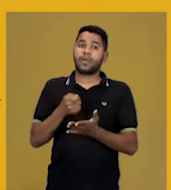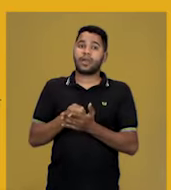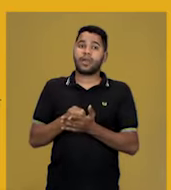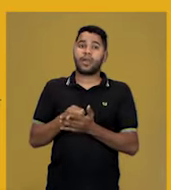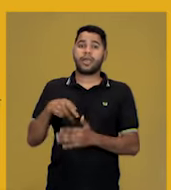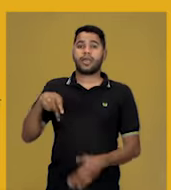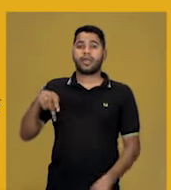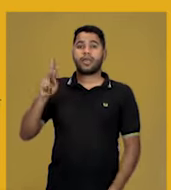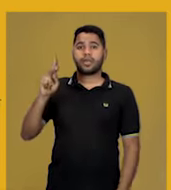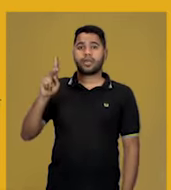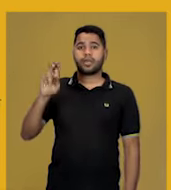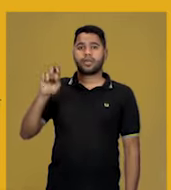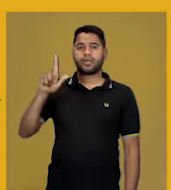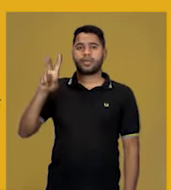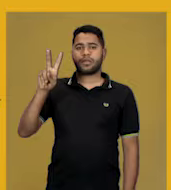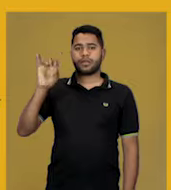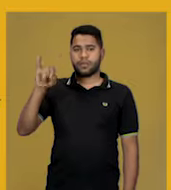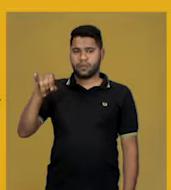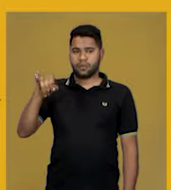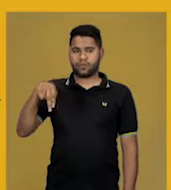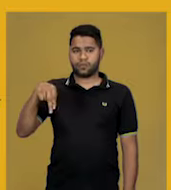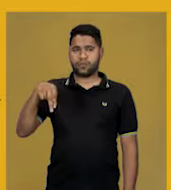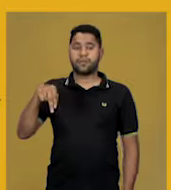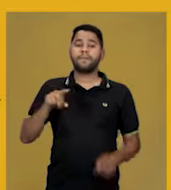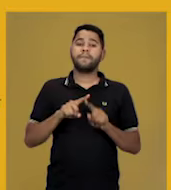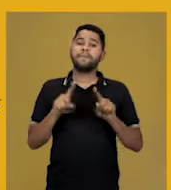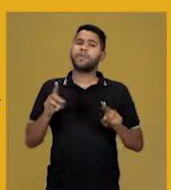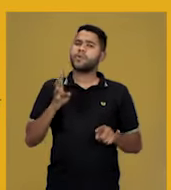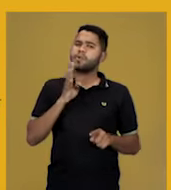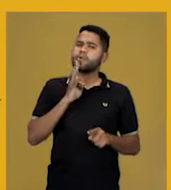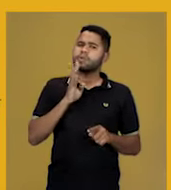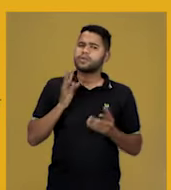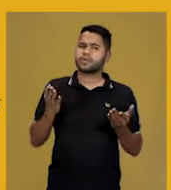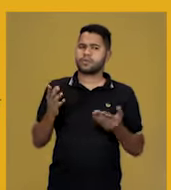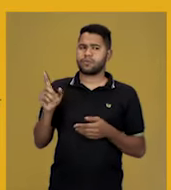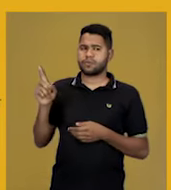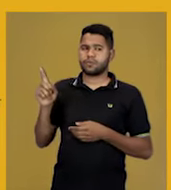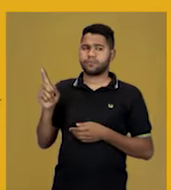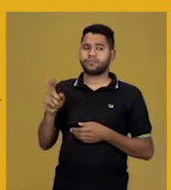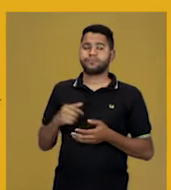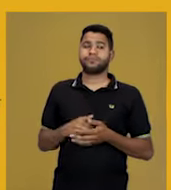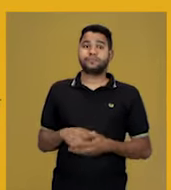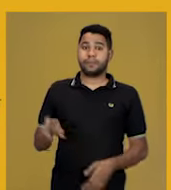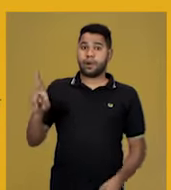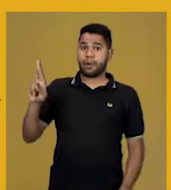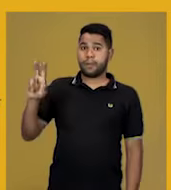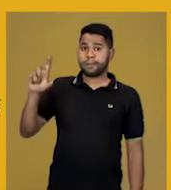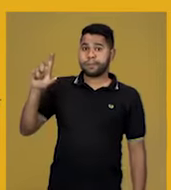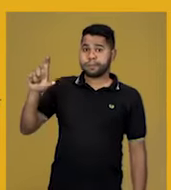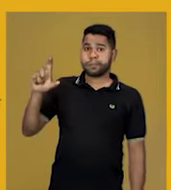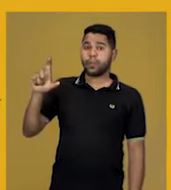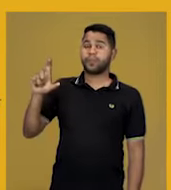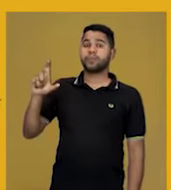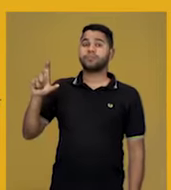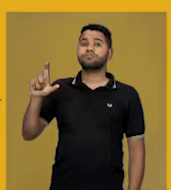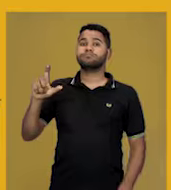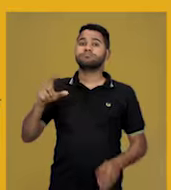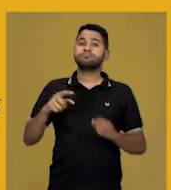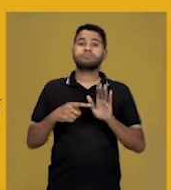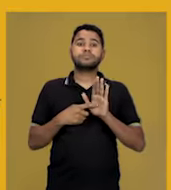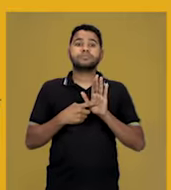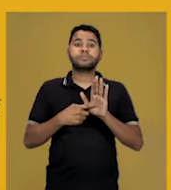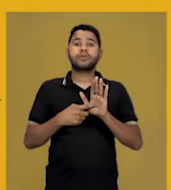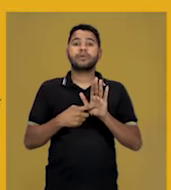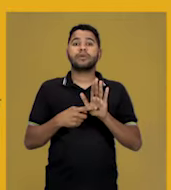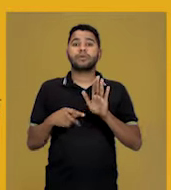Kelvin, tá bom? Agora, vamos conhecer essa constante aqui. A constante R, ela vai depender